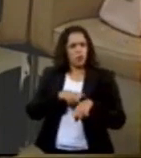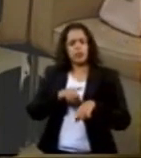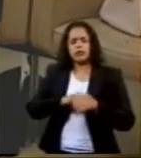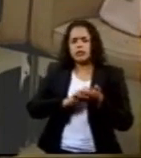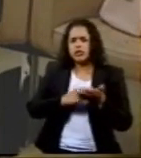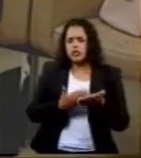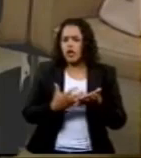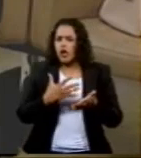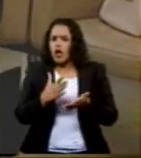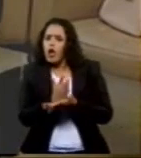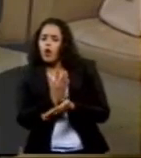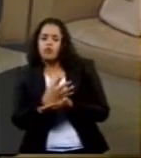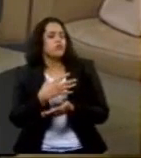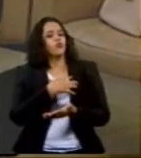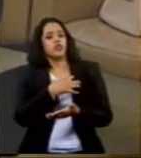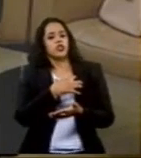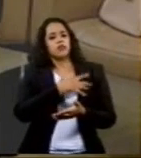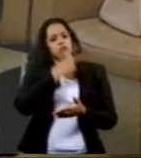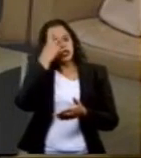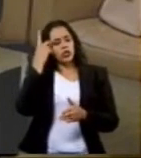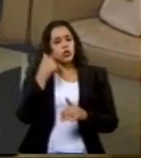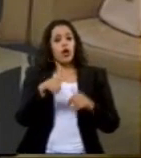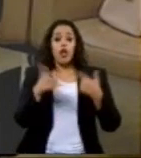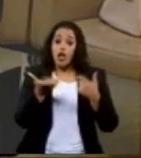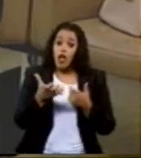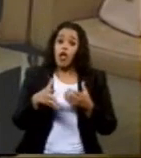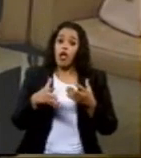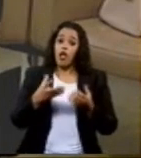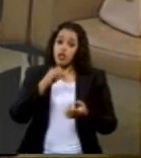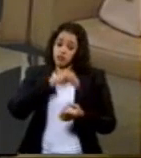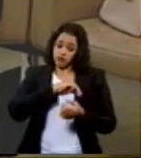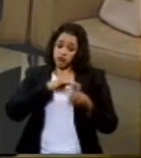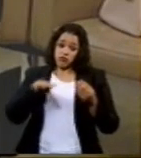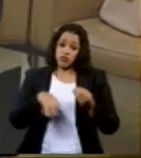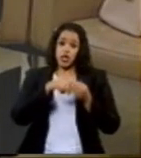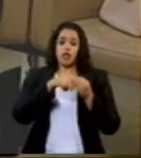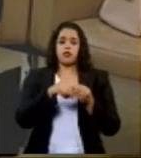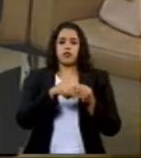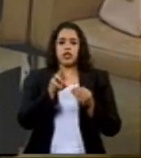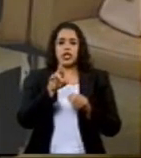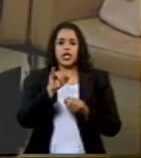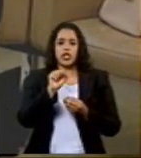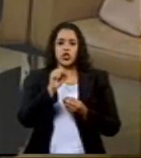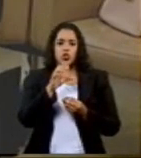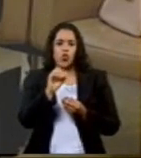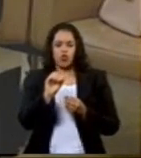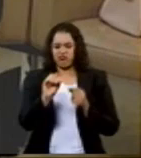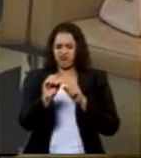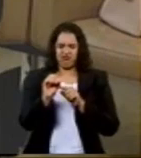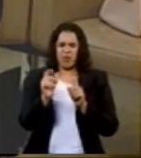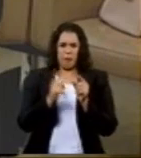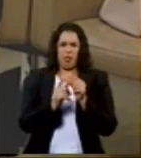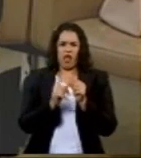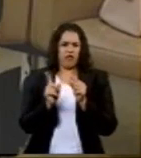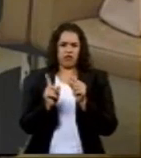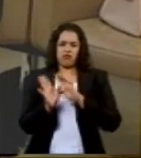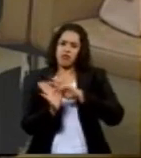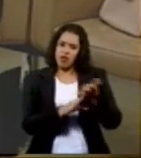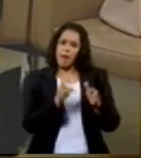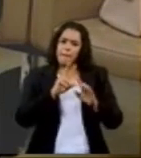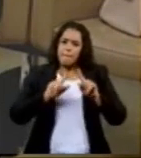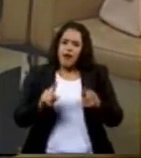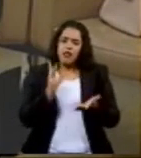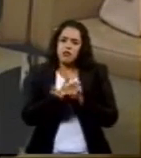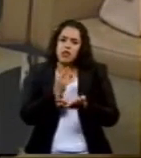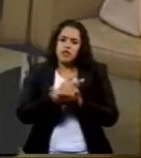trabalhadores pudessem receber o adicional, em que pese não com o nome de adicional de riscos, mas com o mesmo percentual.